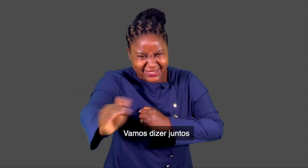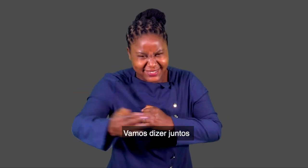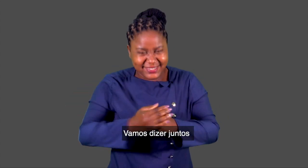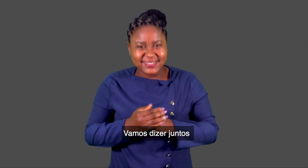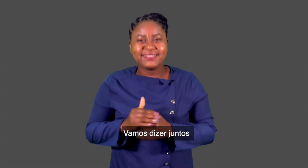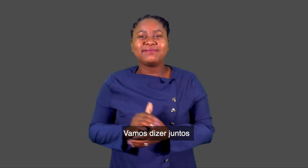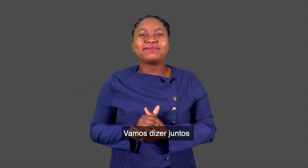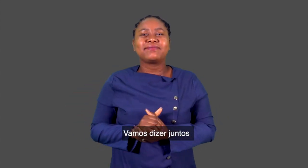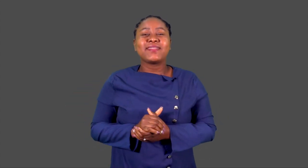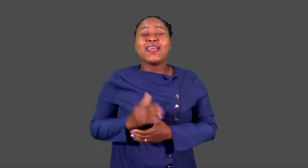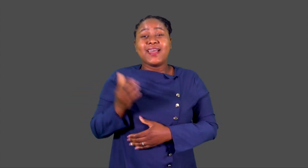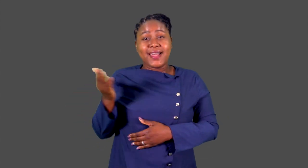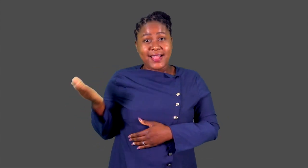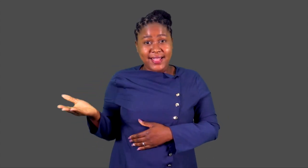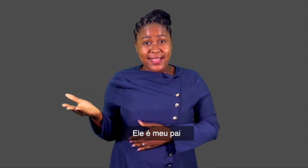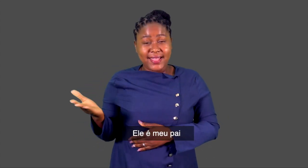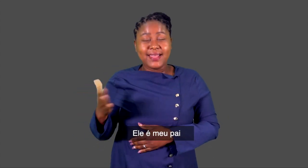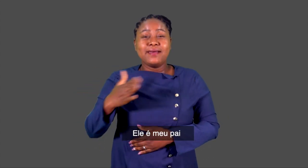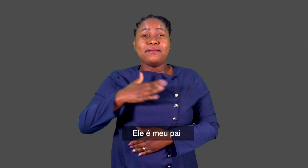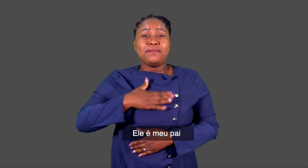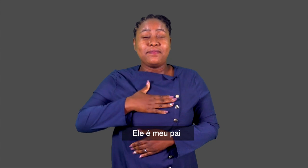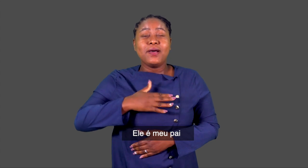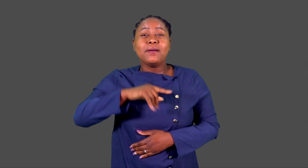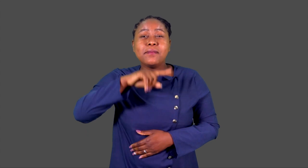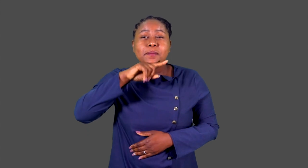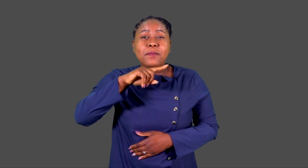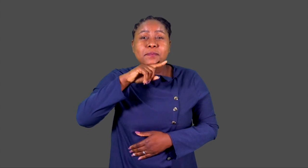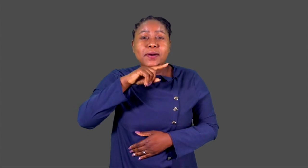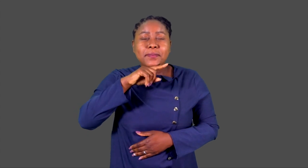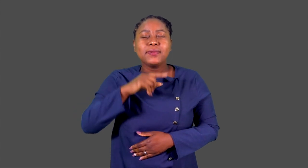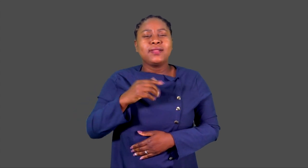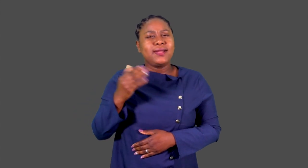Vamos dizer juntos? Ele é meu pai.